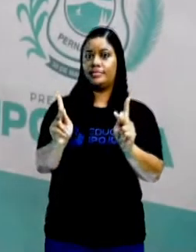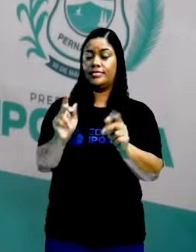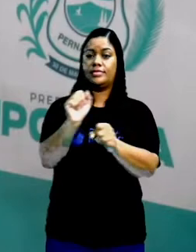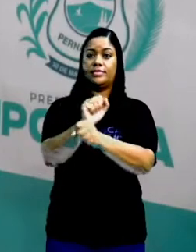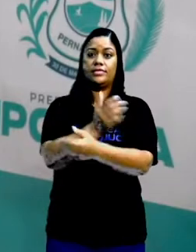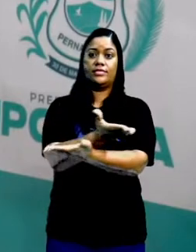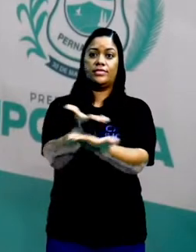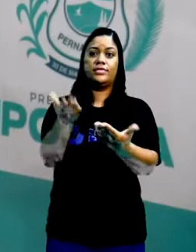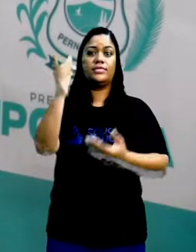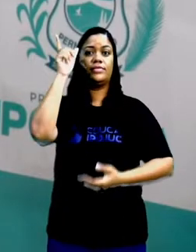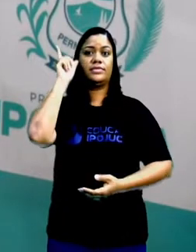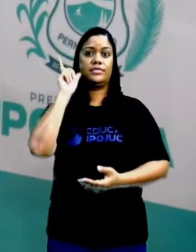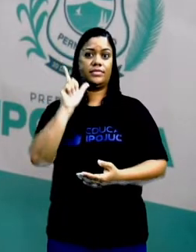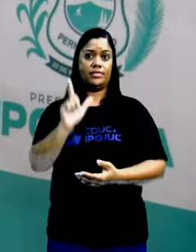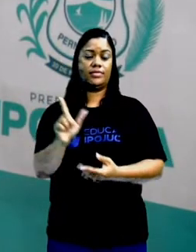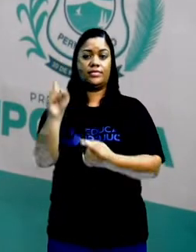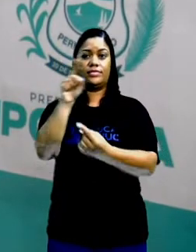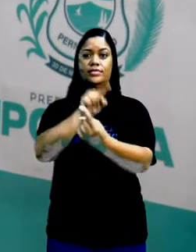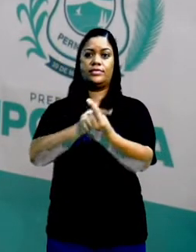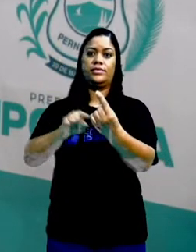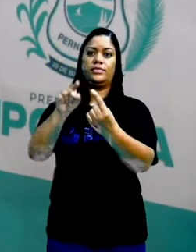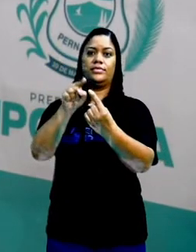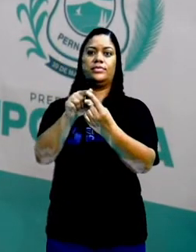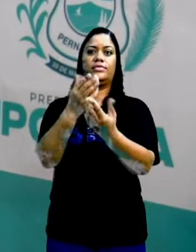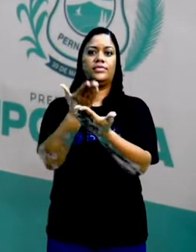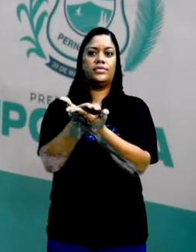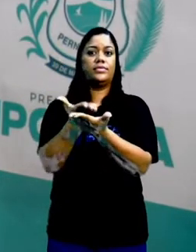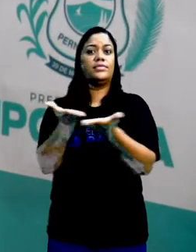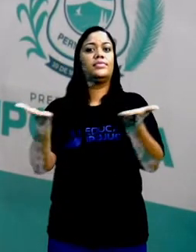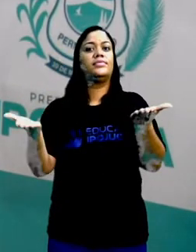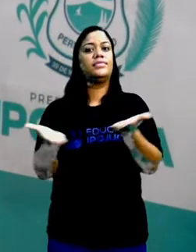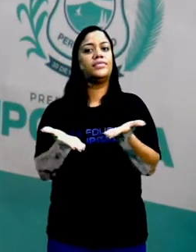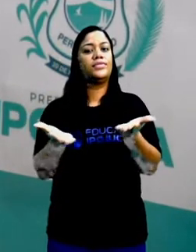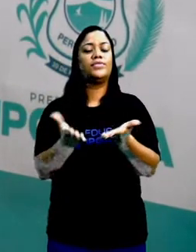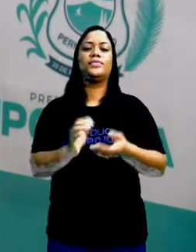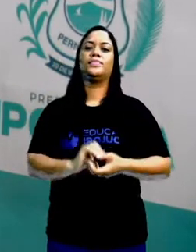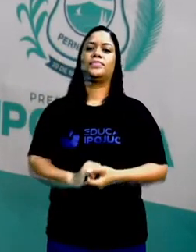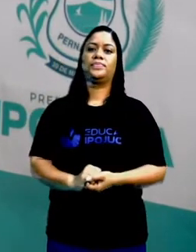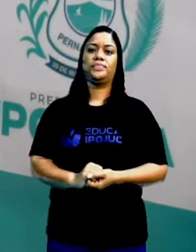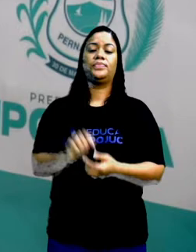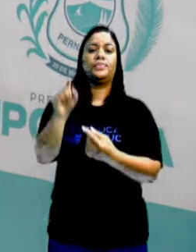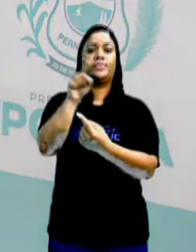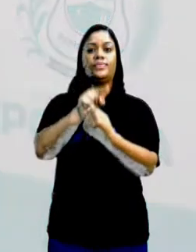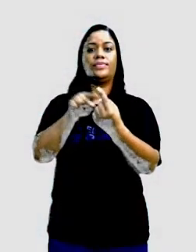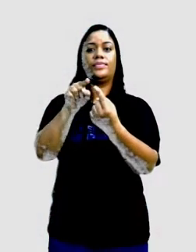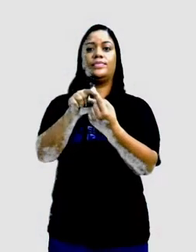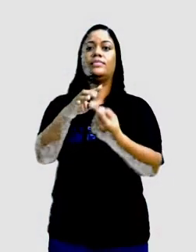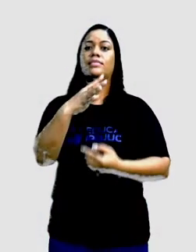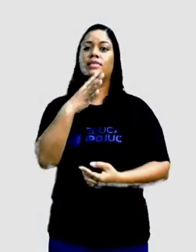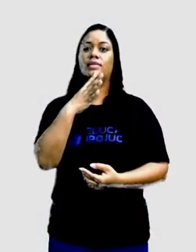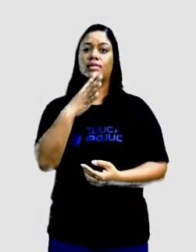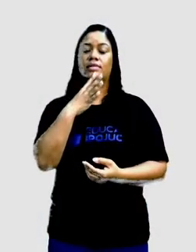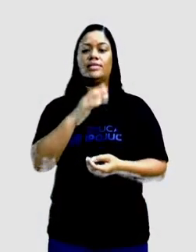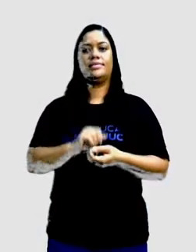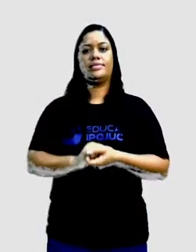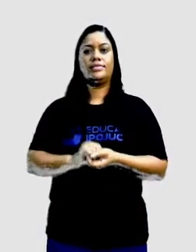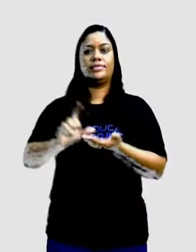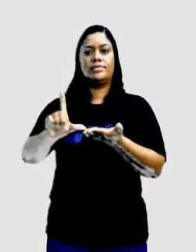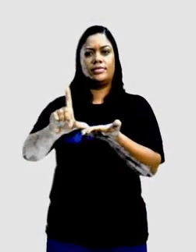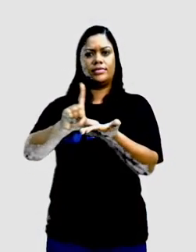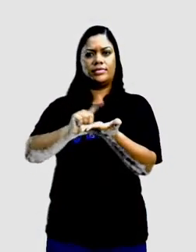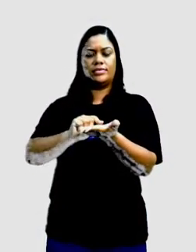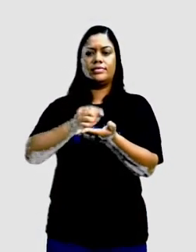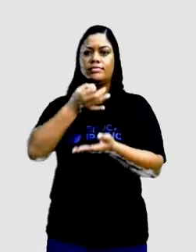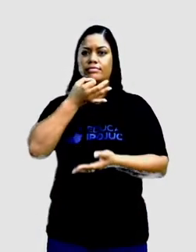vocês tenham conseguido e vamos aí os objetivos da nossa aula de hoje né Nós temos como objetivo conhecer o gênero artigo de opinião